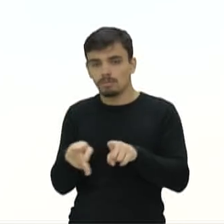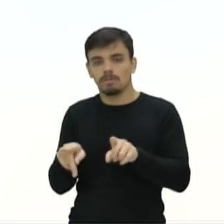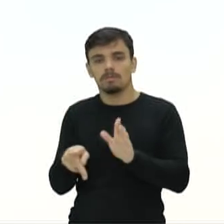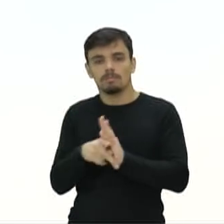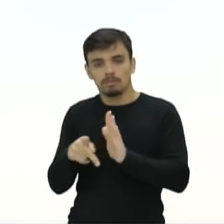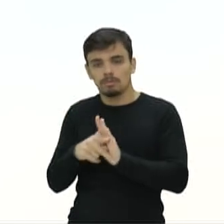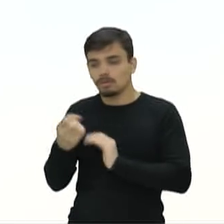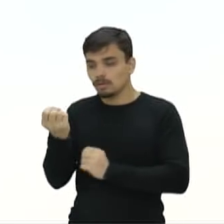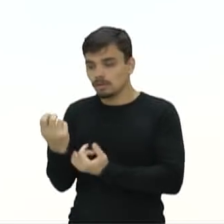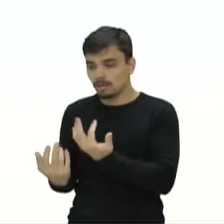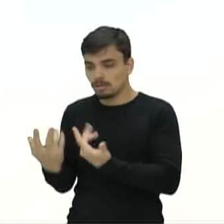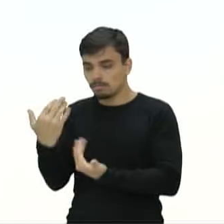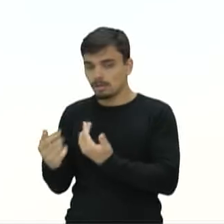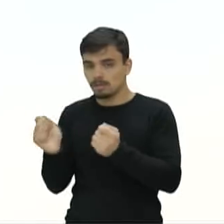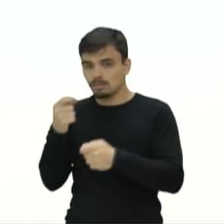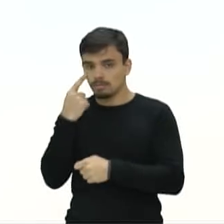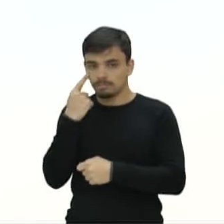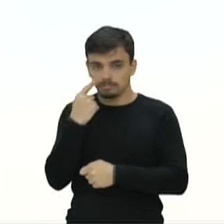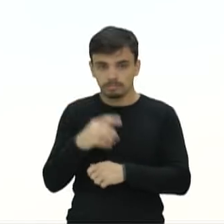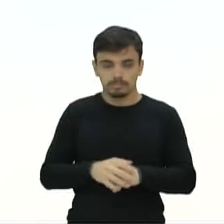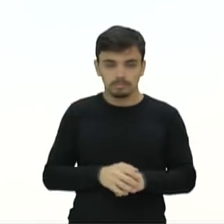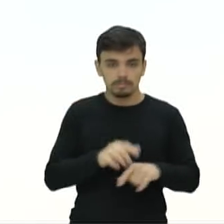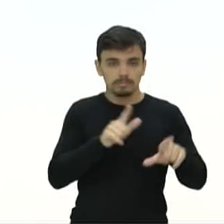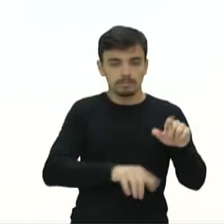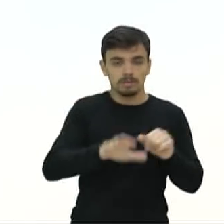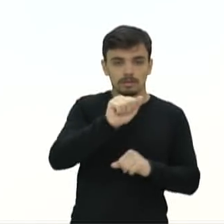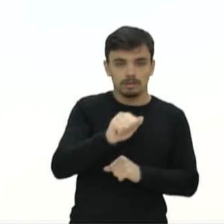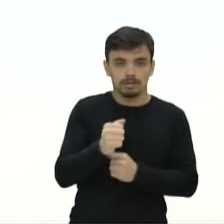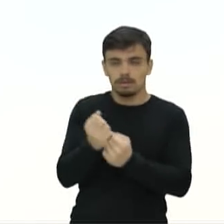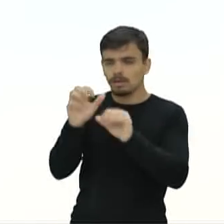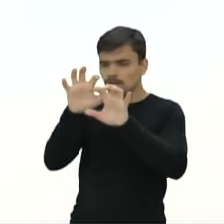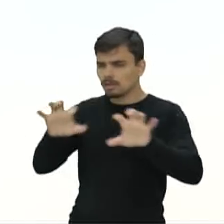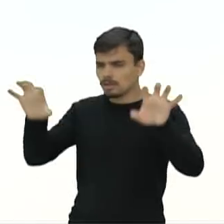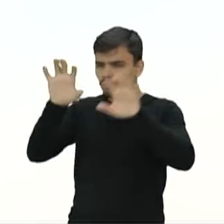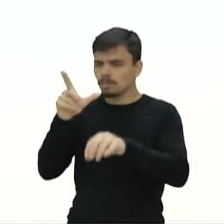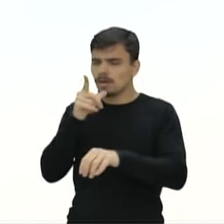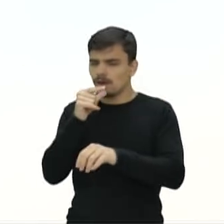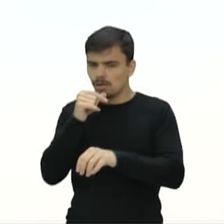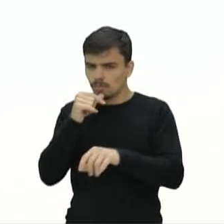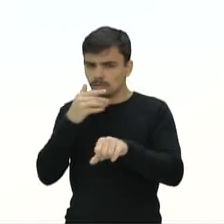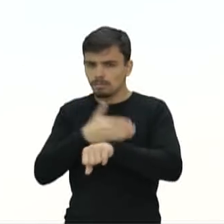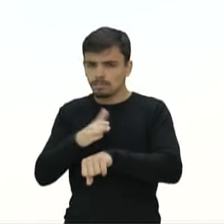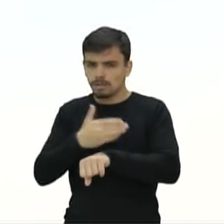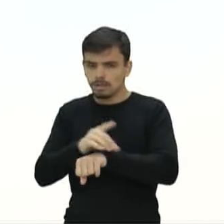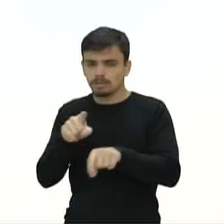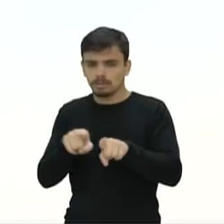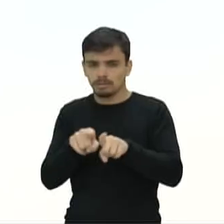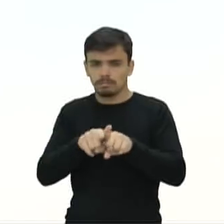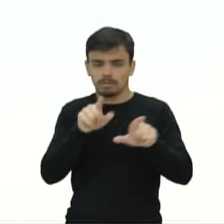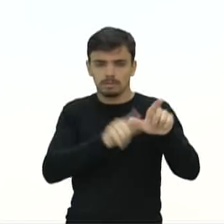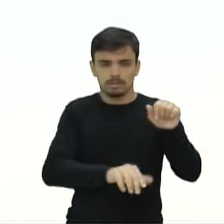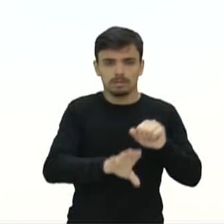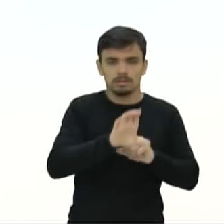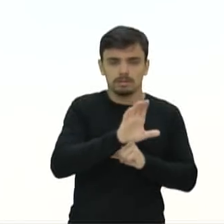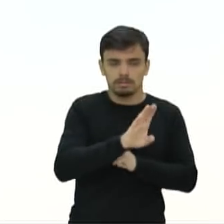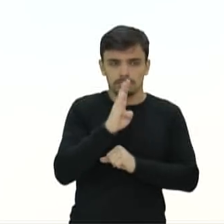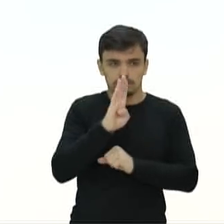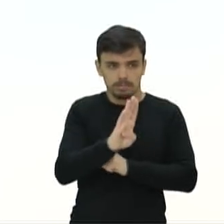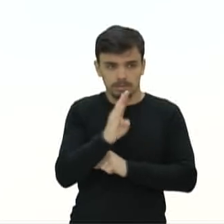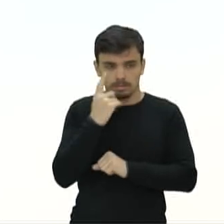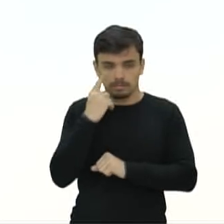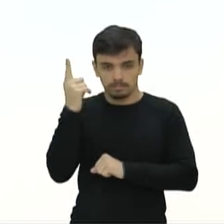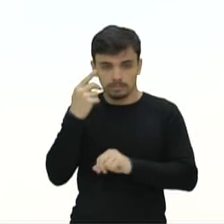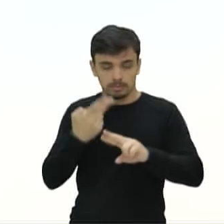queimadas. Letra A, clima úmido e prática agrícola sustentável. Letra B, clima árido e uso intensivo